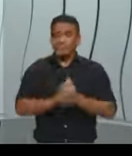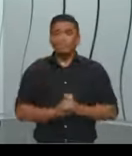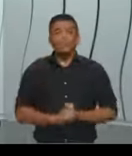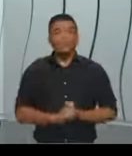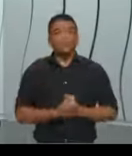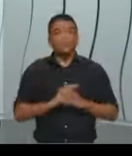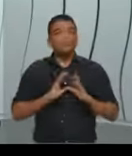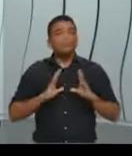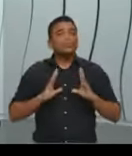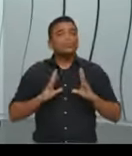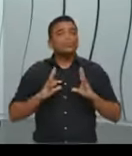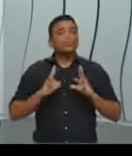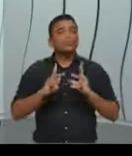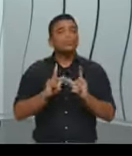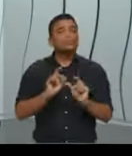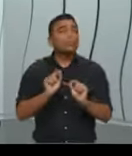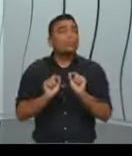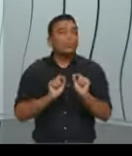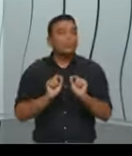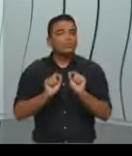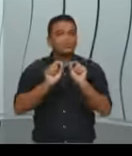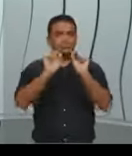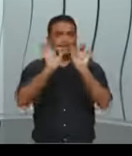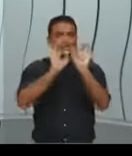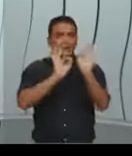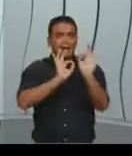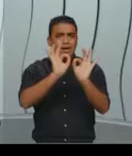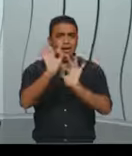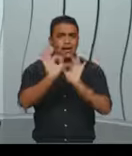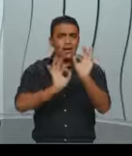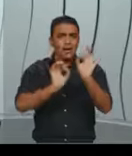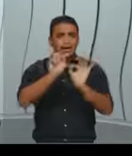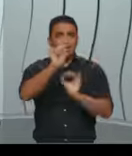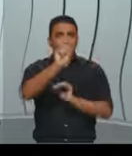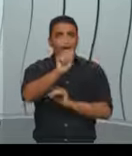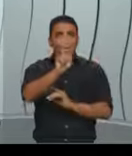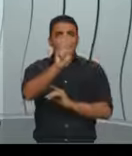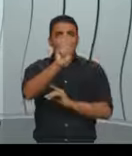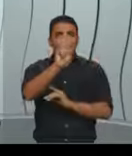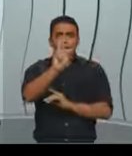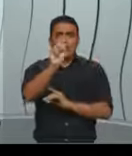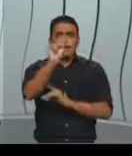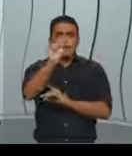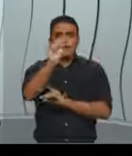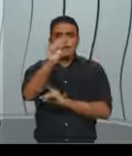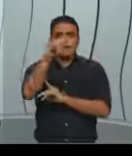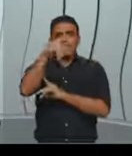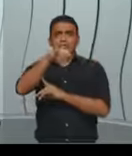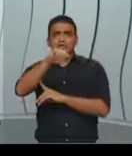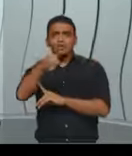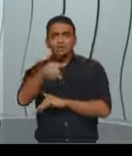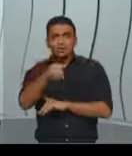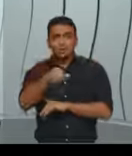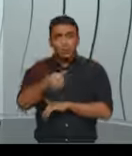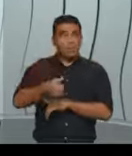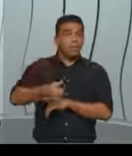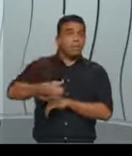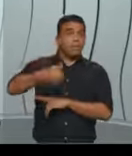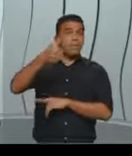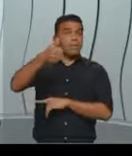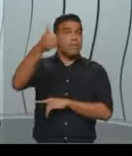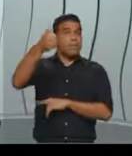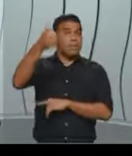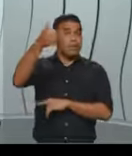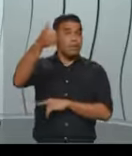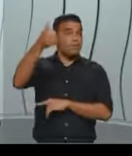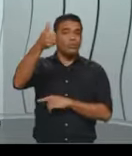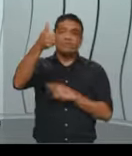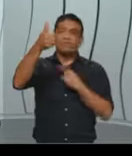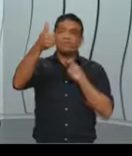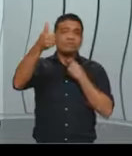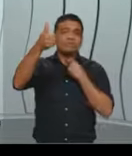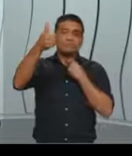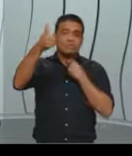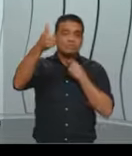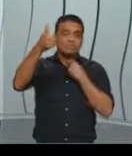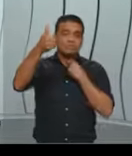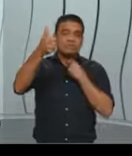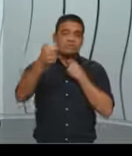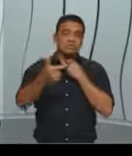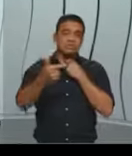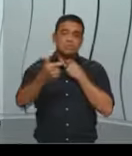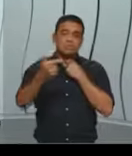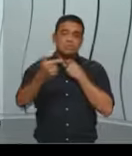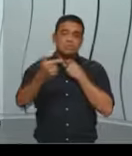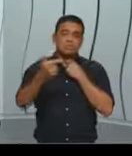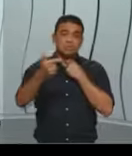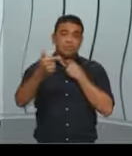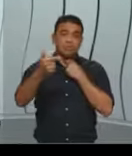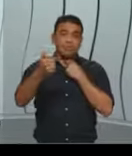é arranjo. A ordem importa. Quem ficar em primeiro não vai ficar em segundo.